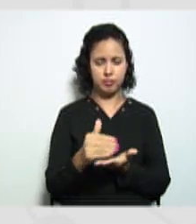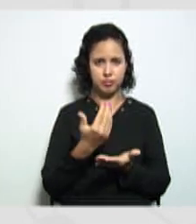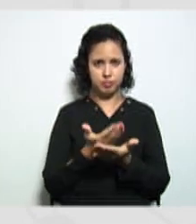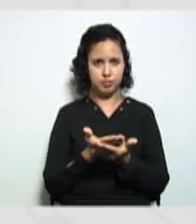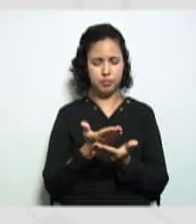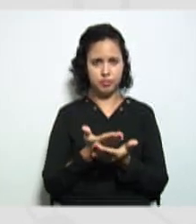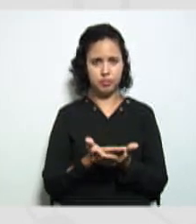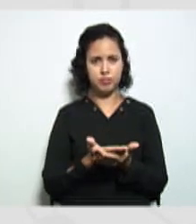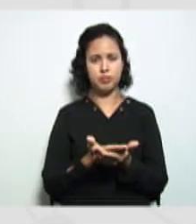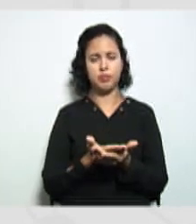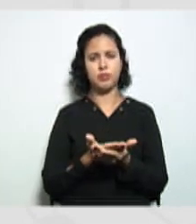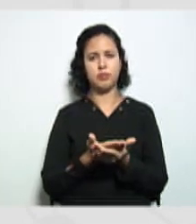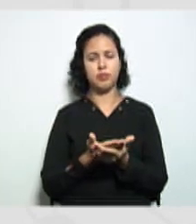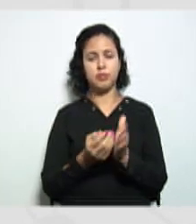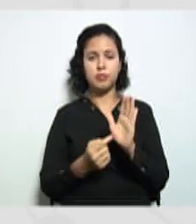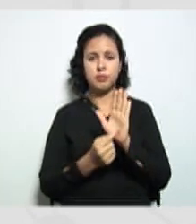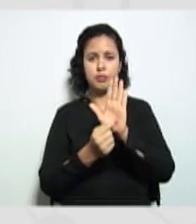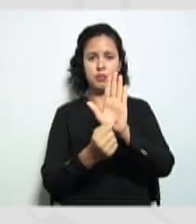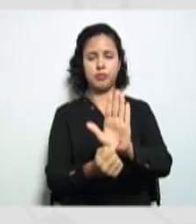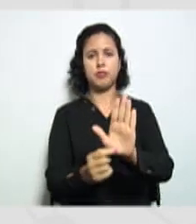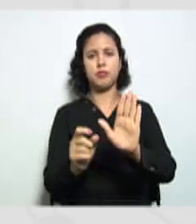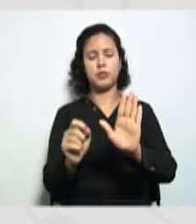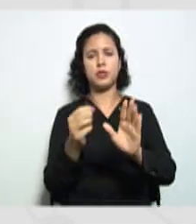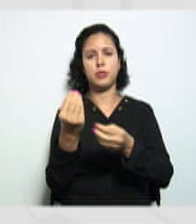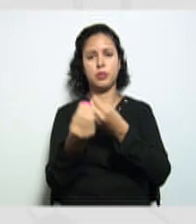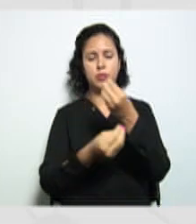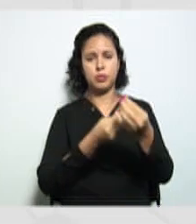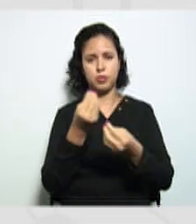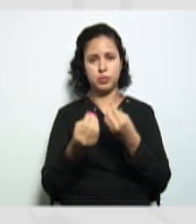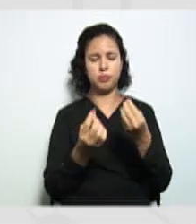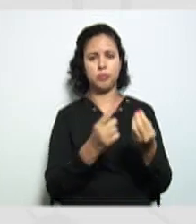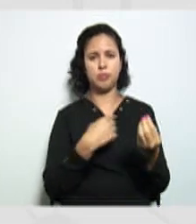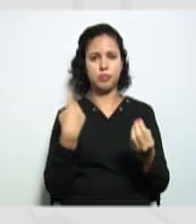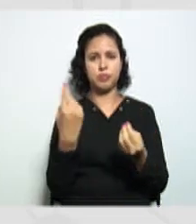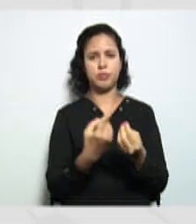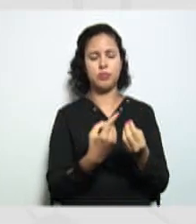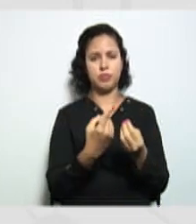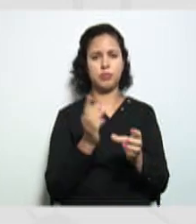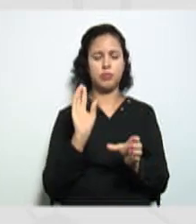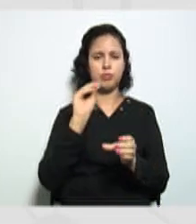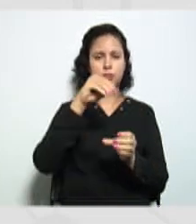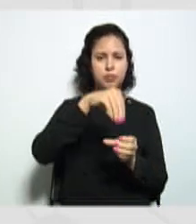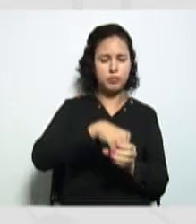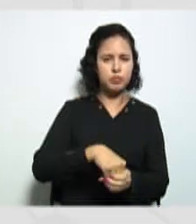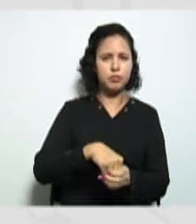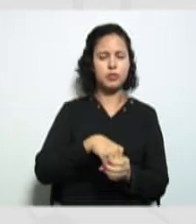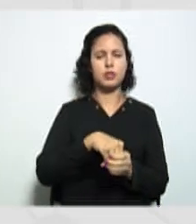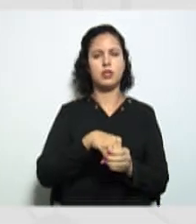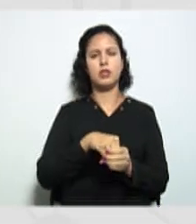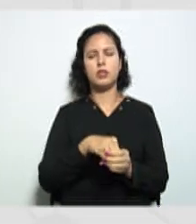aula mostrando para vocês como é que a gente se encaixa ou como é que a gente